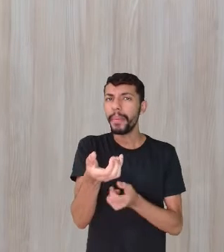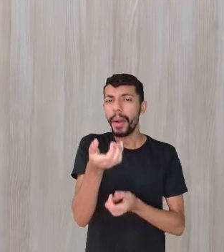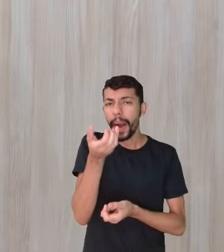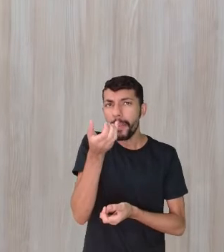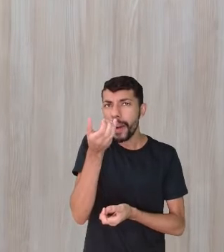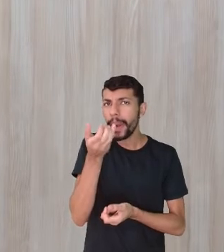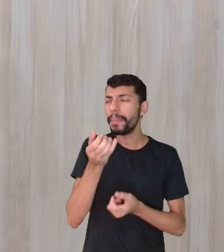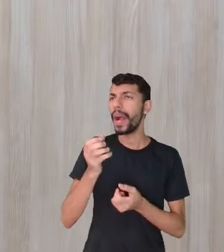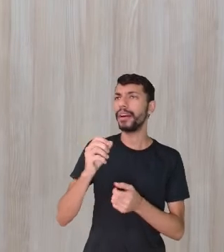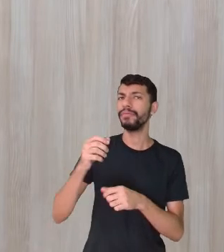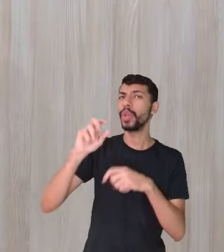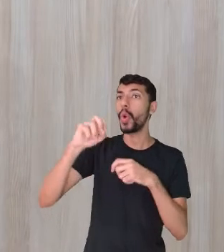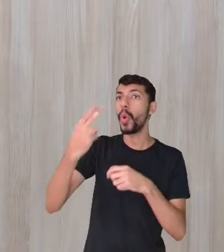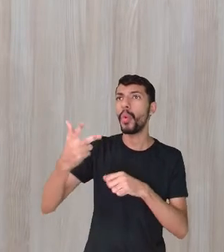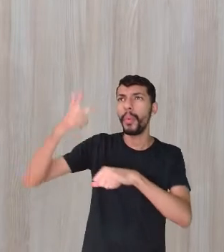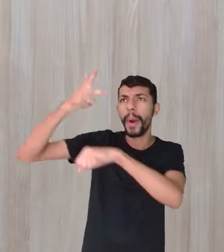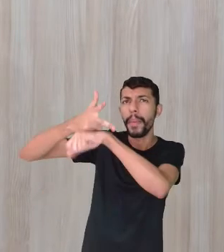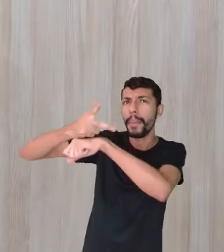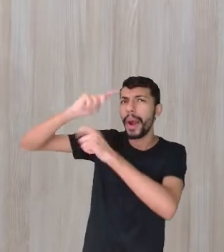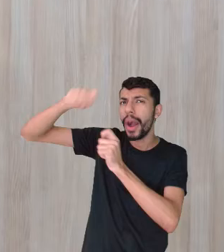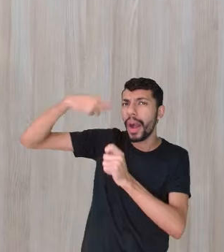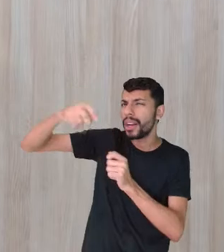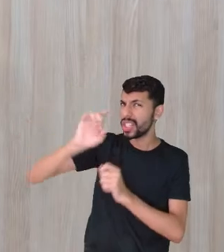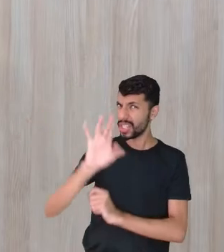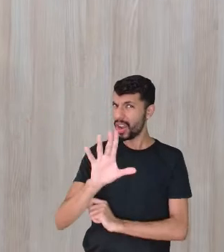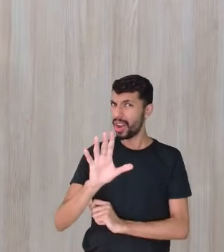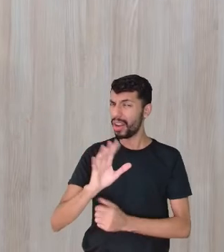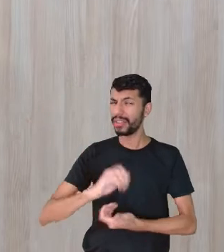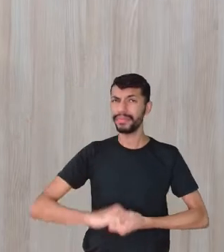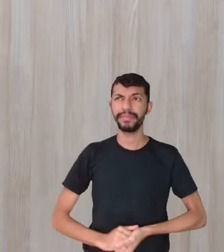o vídeo? Será que é necessário só isso?